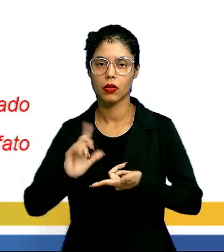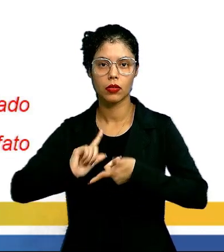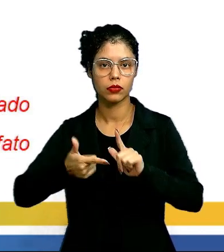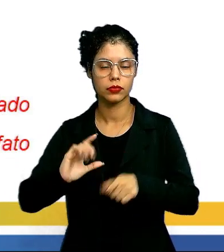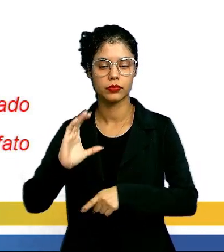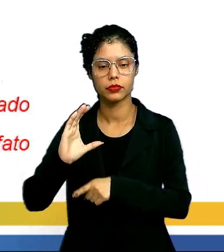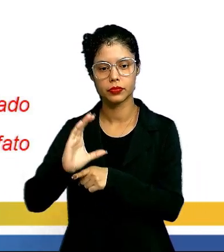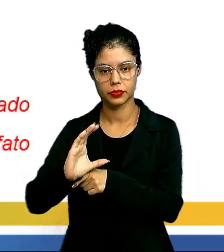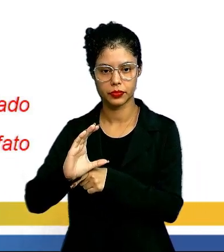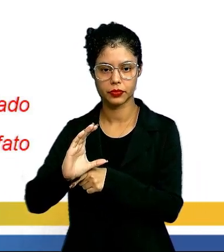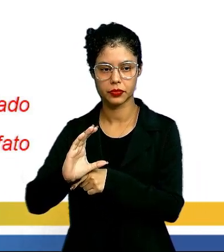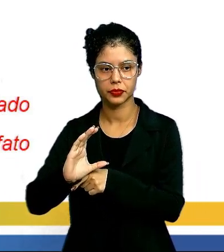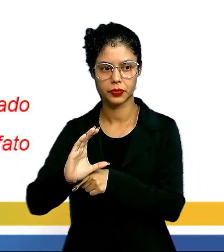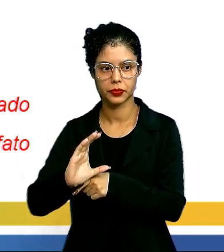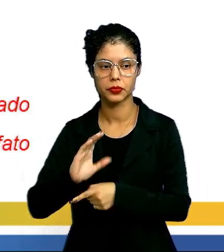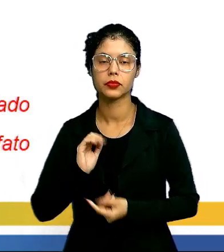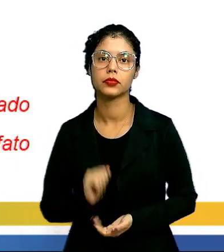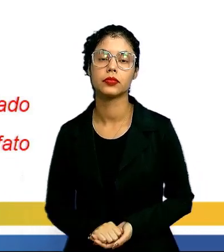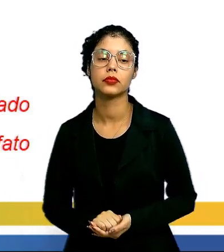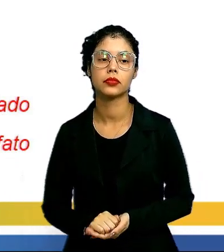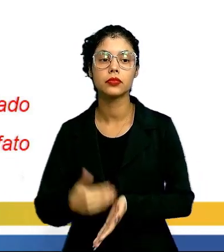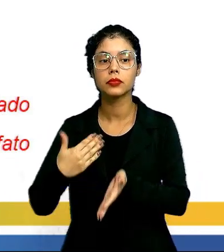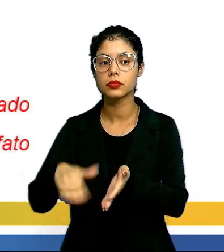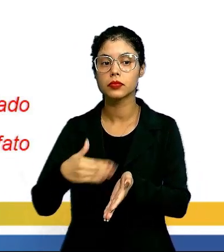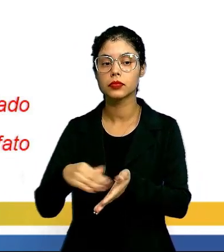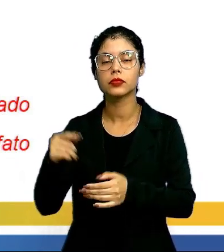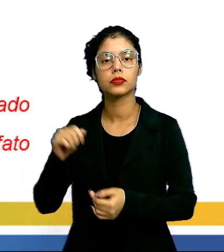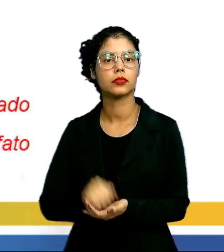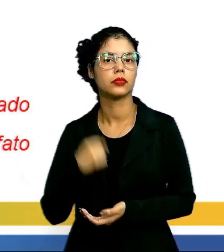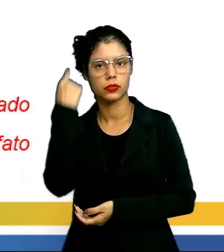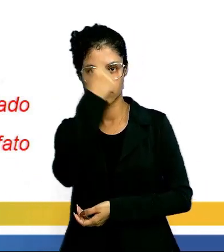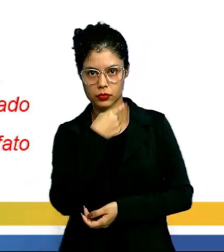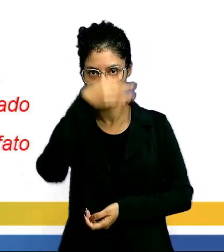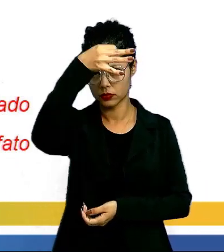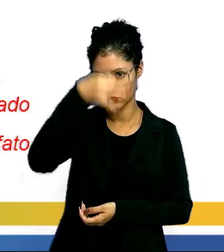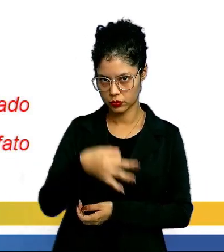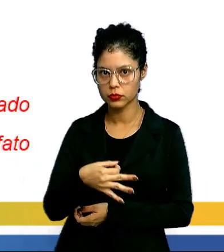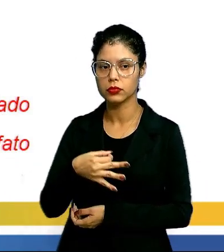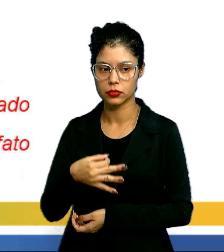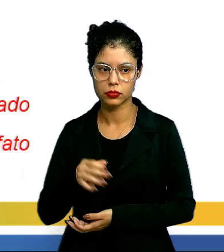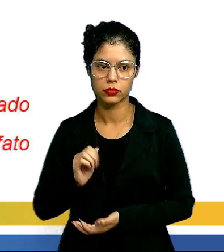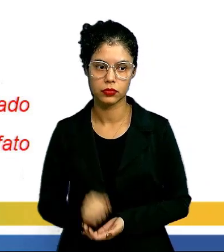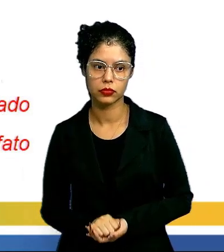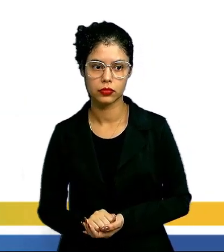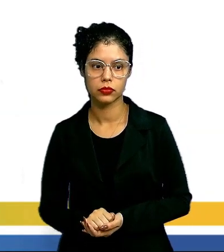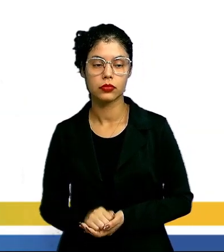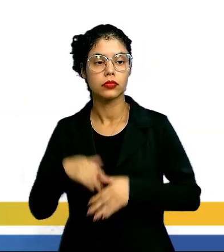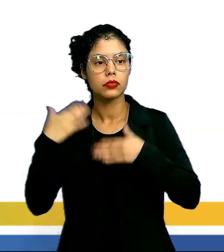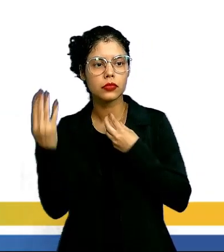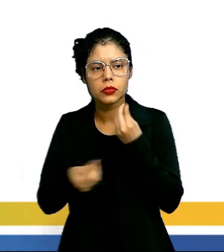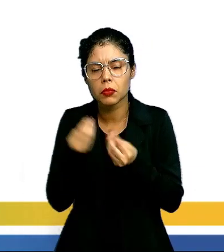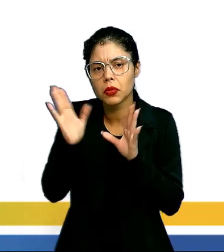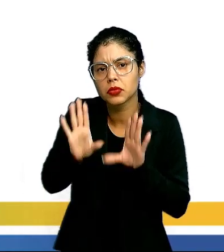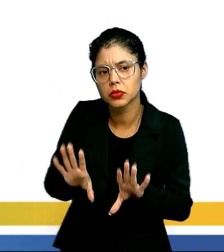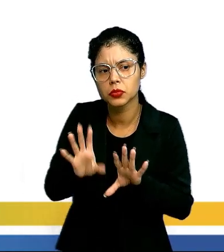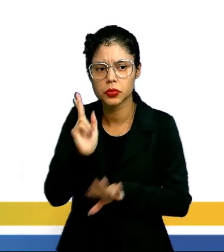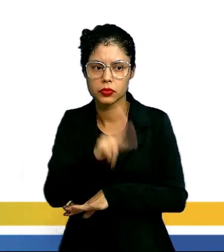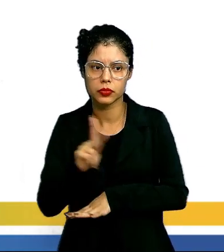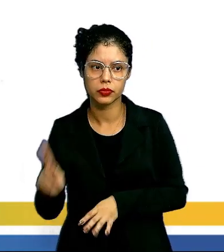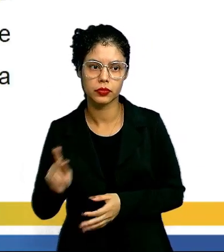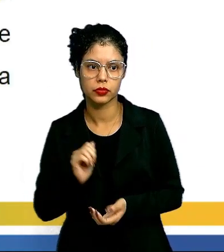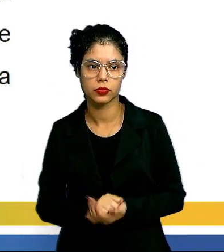alternativa correta? A letra C. Administrado em horários específicos. Mas como assim,